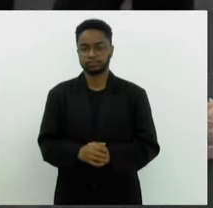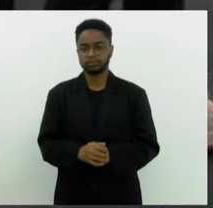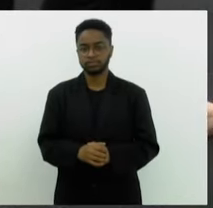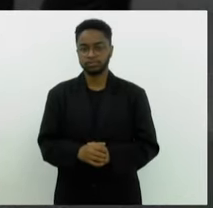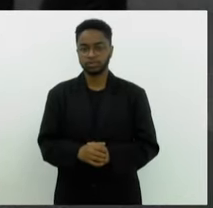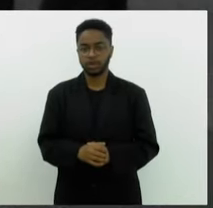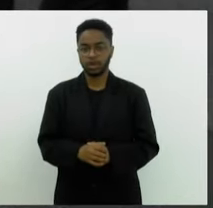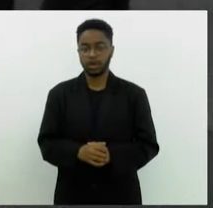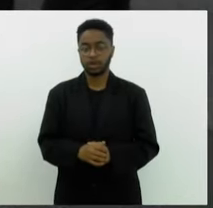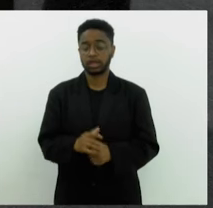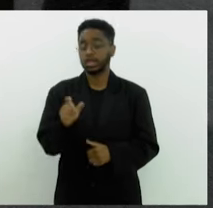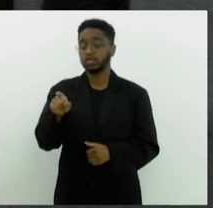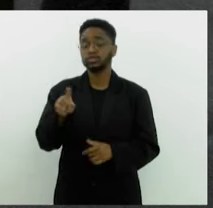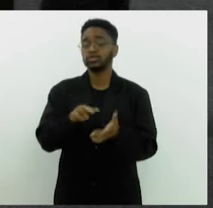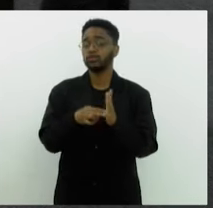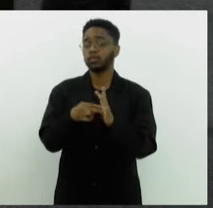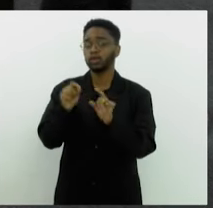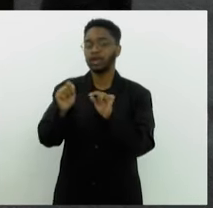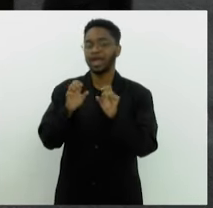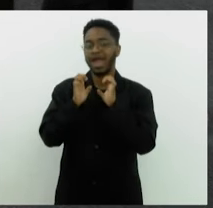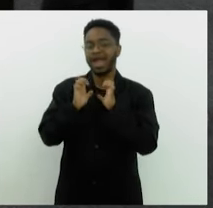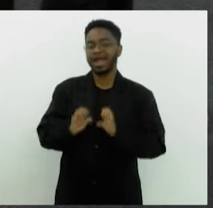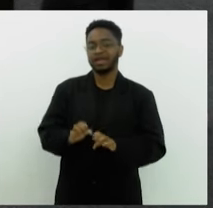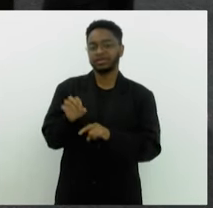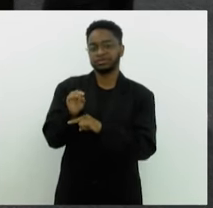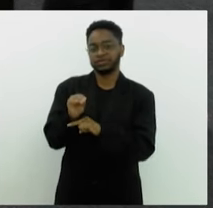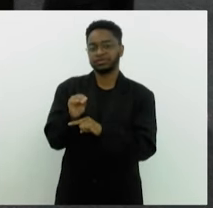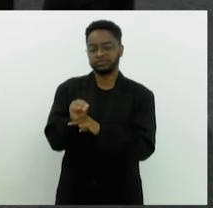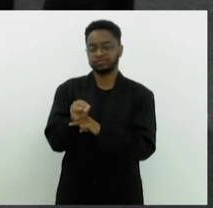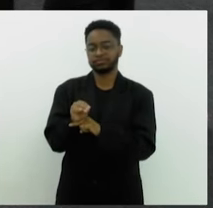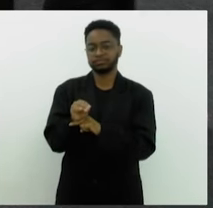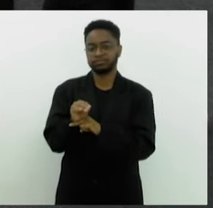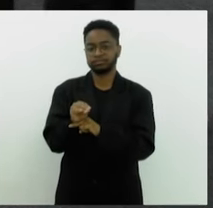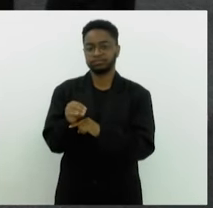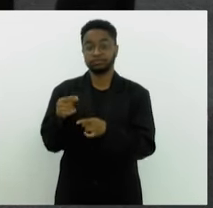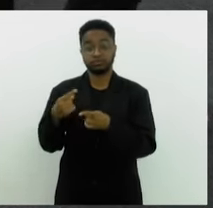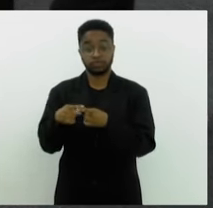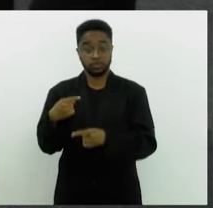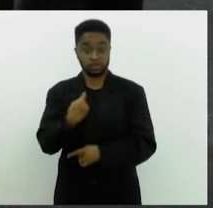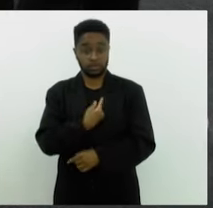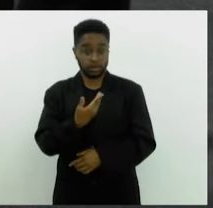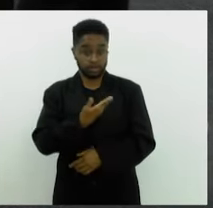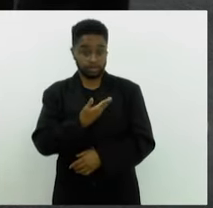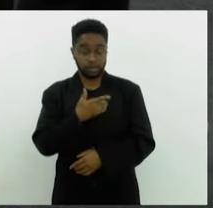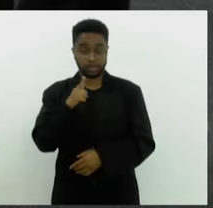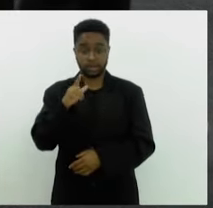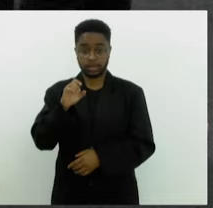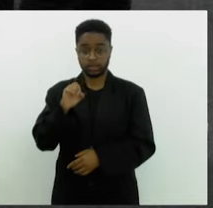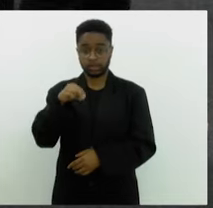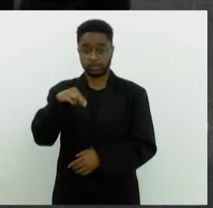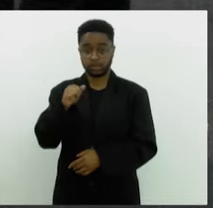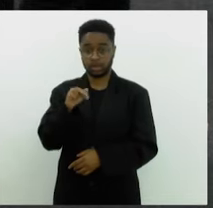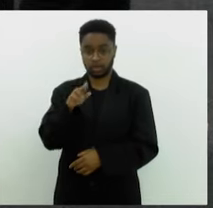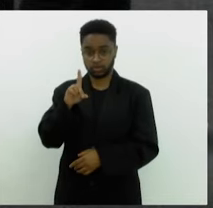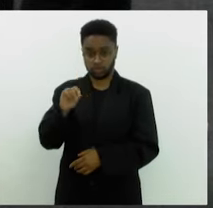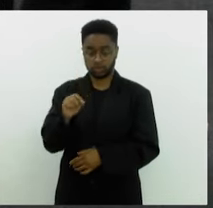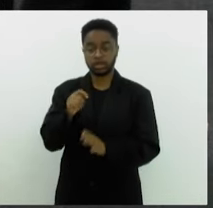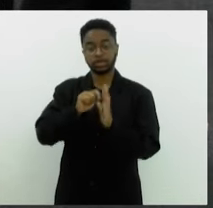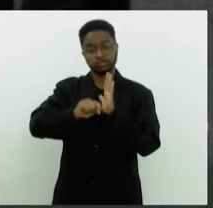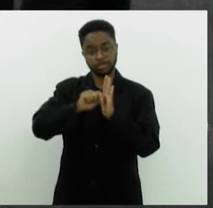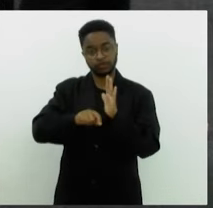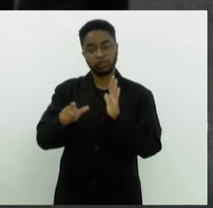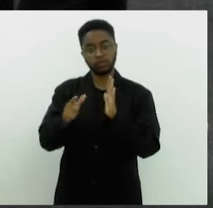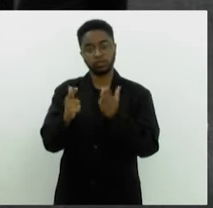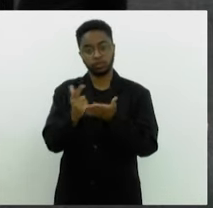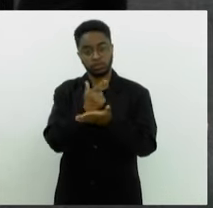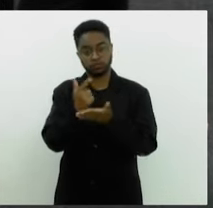do cuidado. Ética do cuidado. O nosso amigo Leonardo Boff escreveu um livro sobre isso, a ética